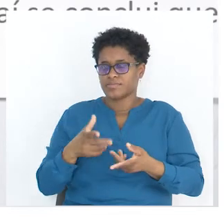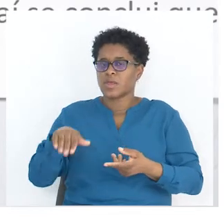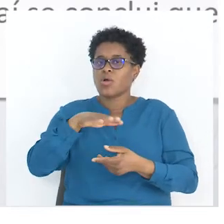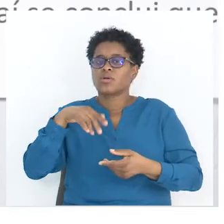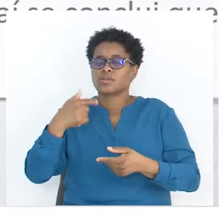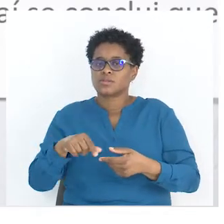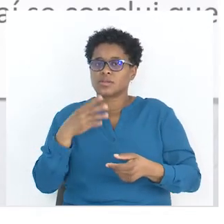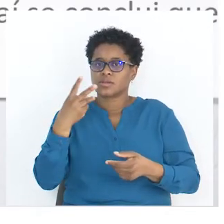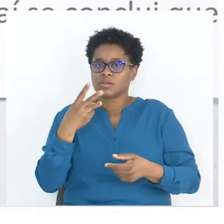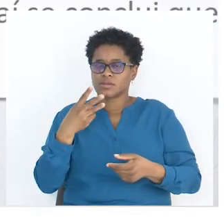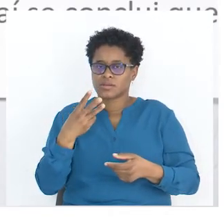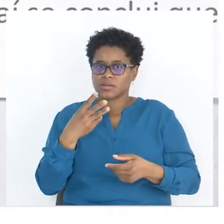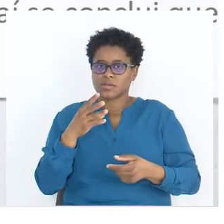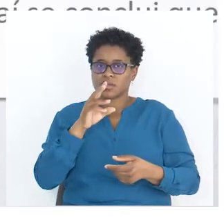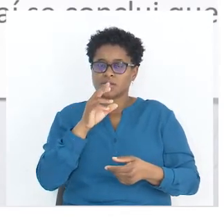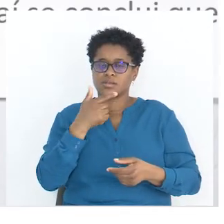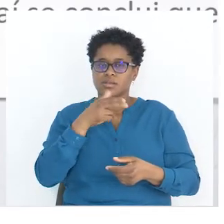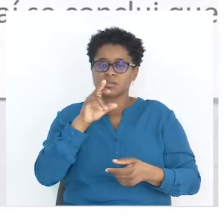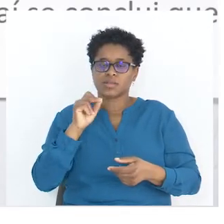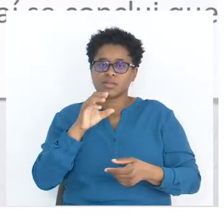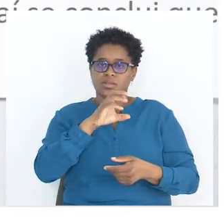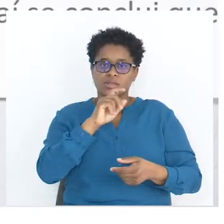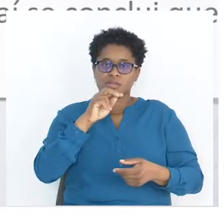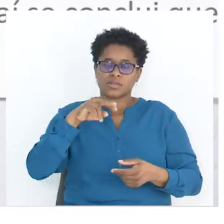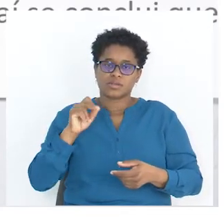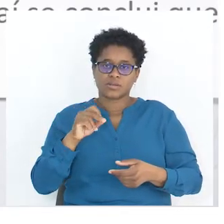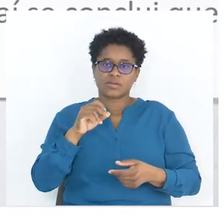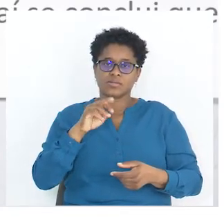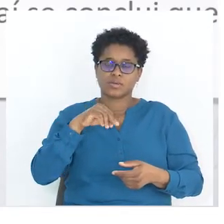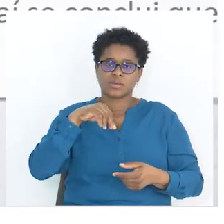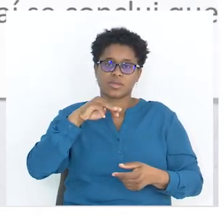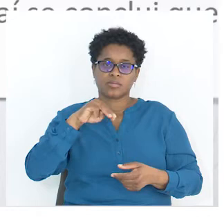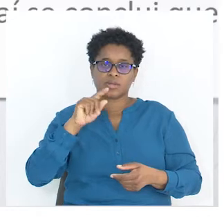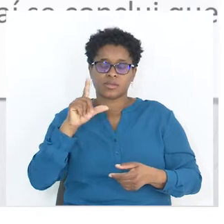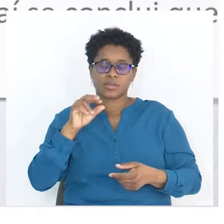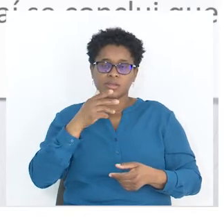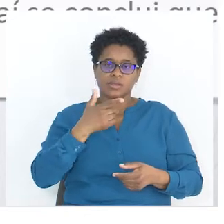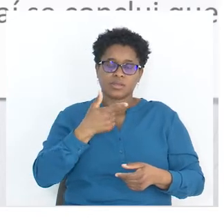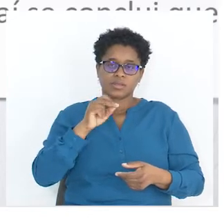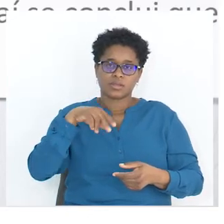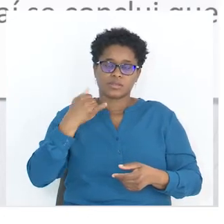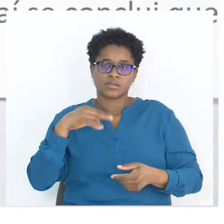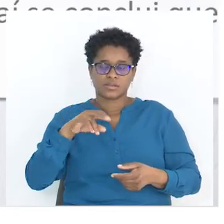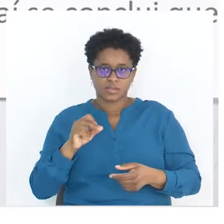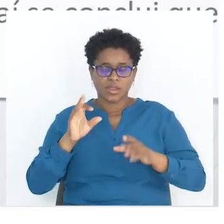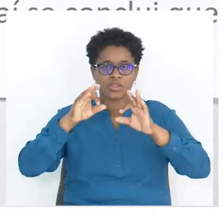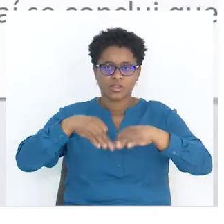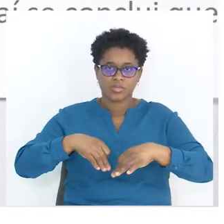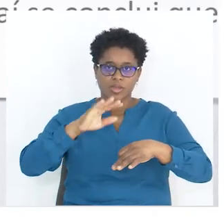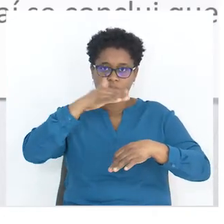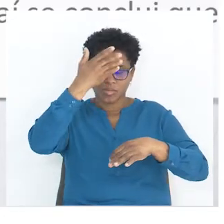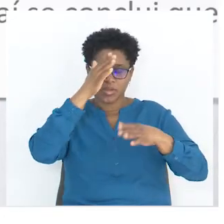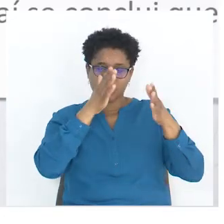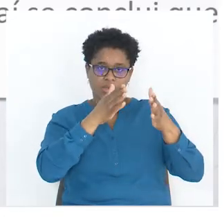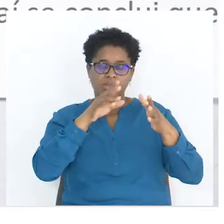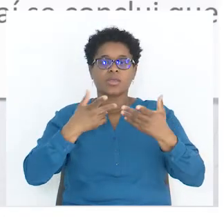onde existem 3 neurotransmissores, a serotonina, a noradrenalina e a dopamina. Aí fechavas o primeiro